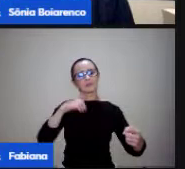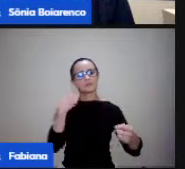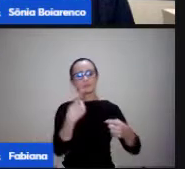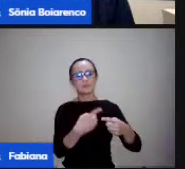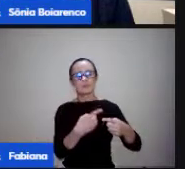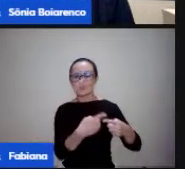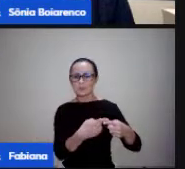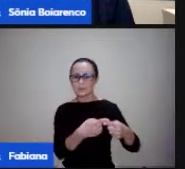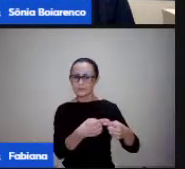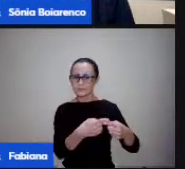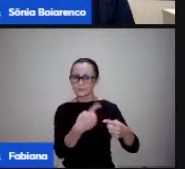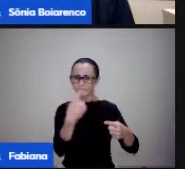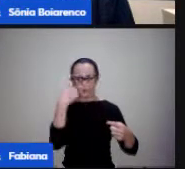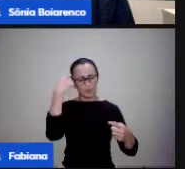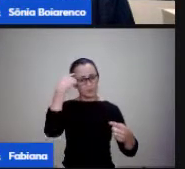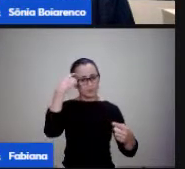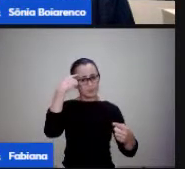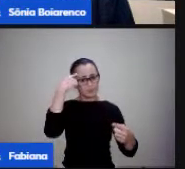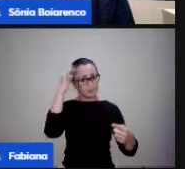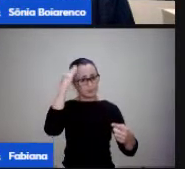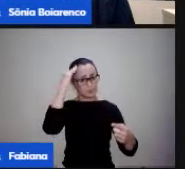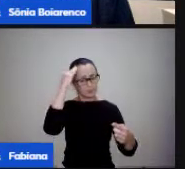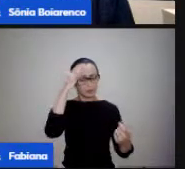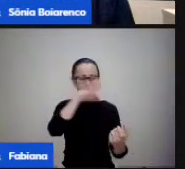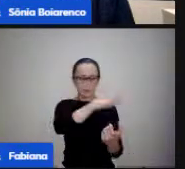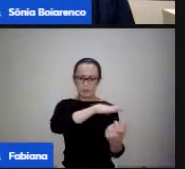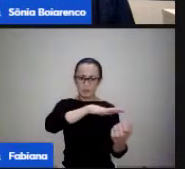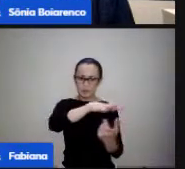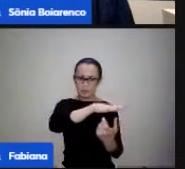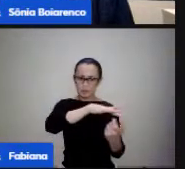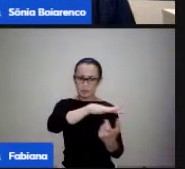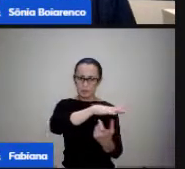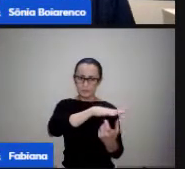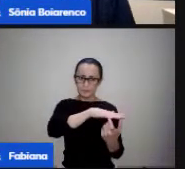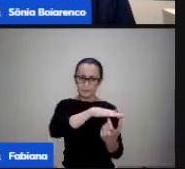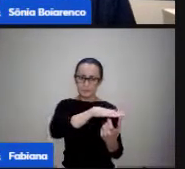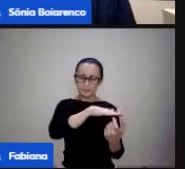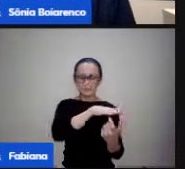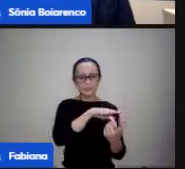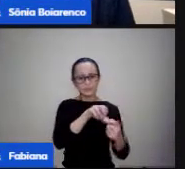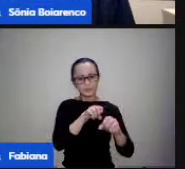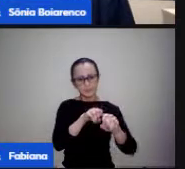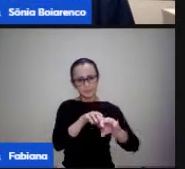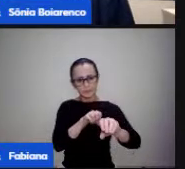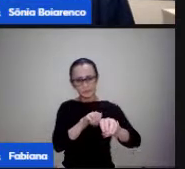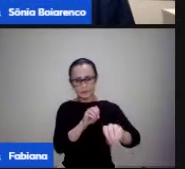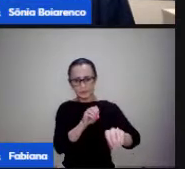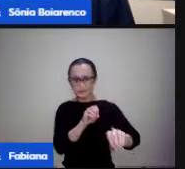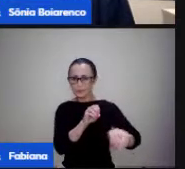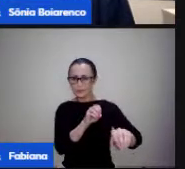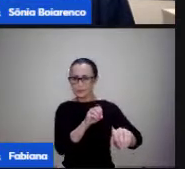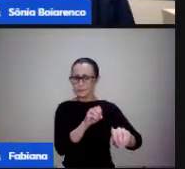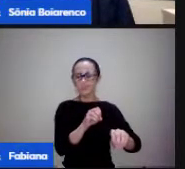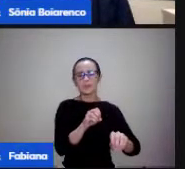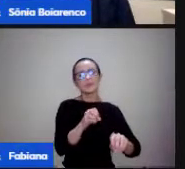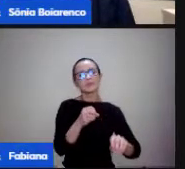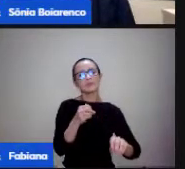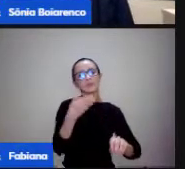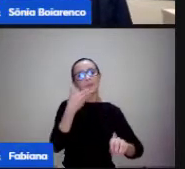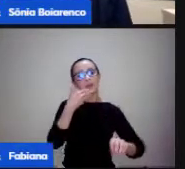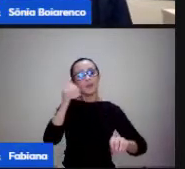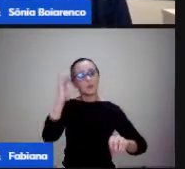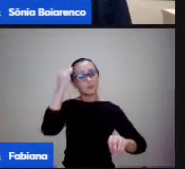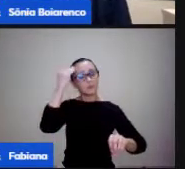do letramento e o ensino da língua portuguesa estivesse mais próximo da linguagem que nós estamos